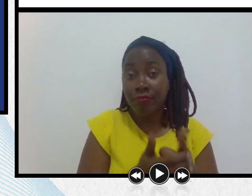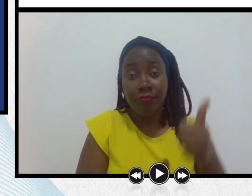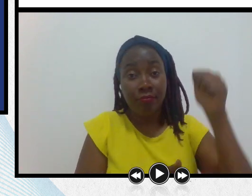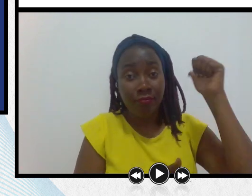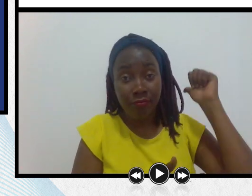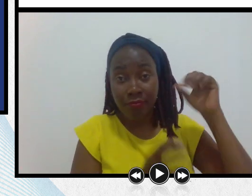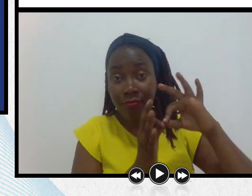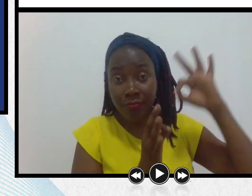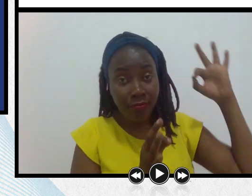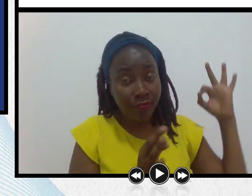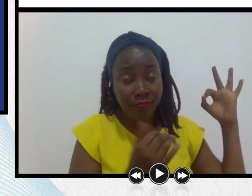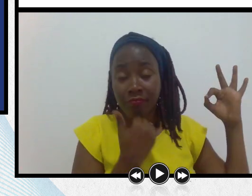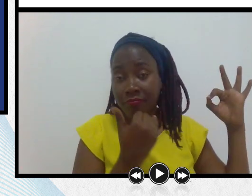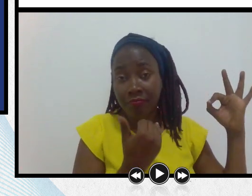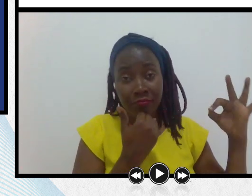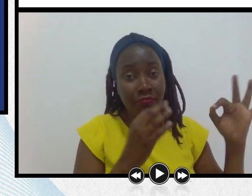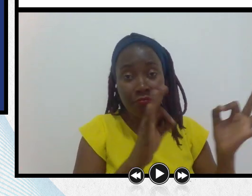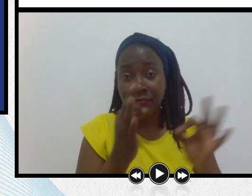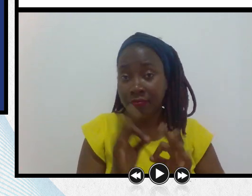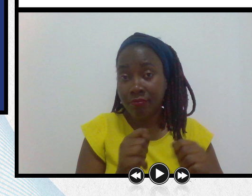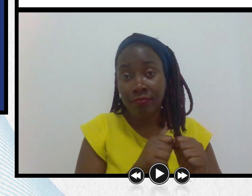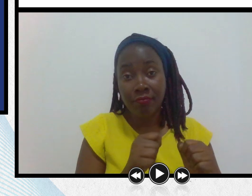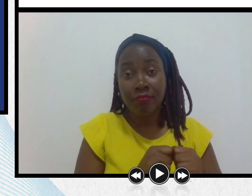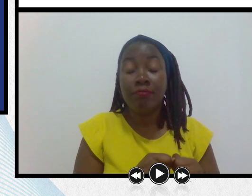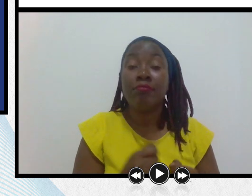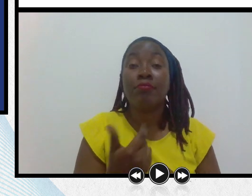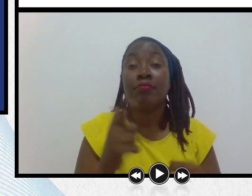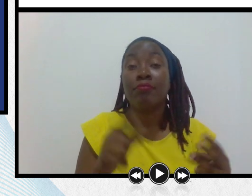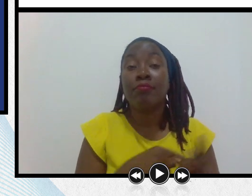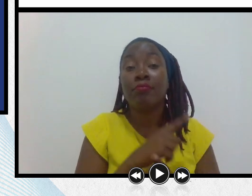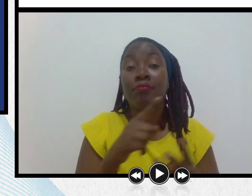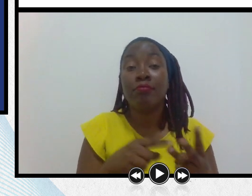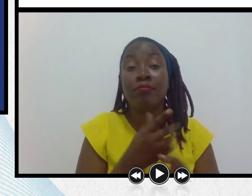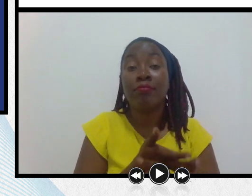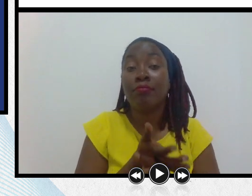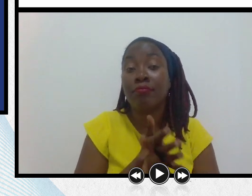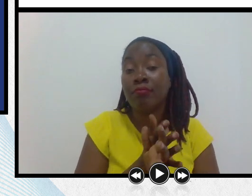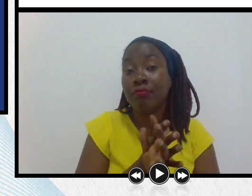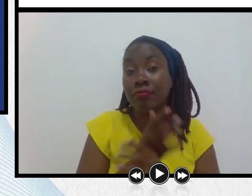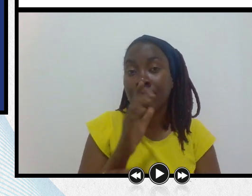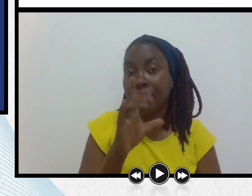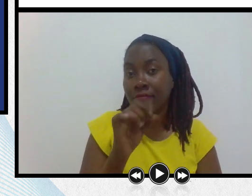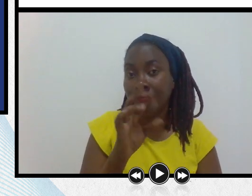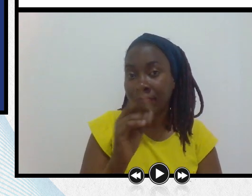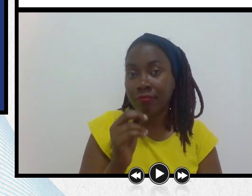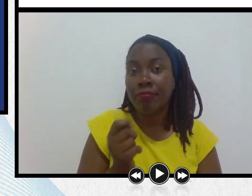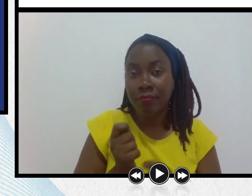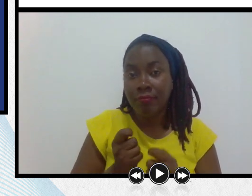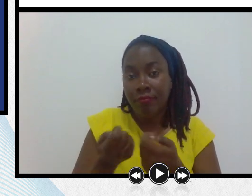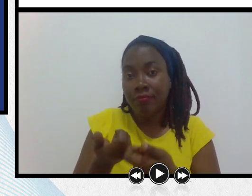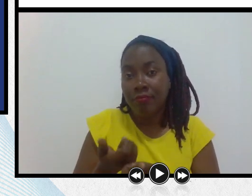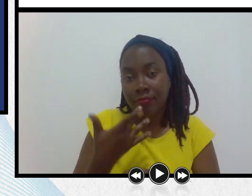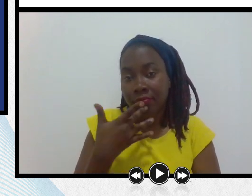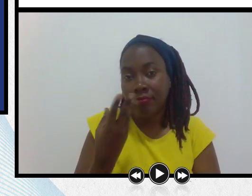quintal, no fundo, que aí significa que ninguém vai fazer. Outra coisa também, o cloro, ele dá, como eu falei, dá esse sabor à água,